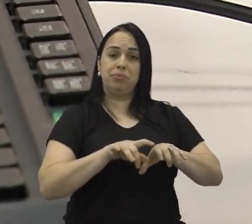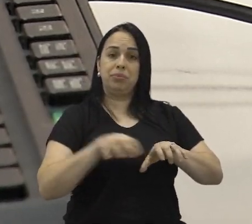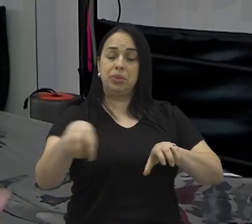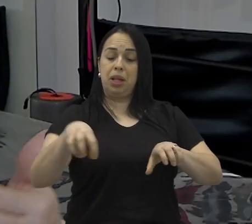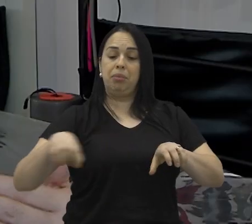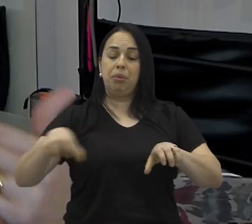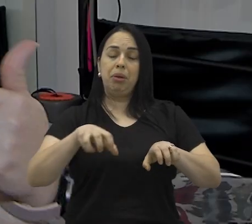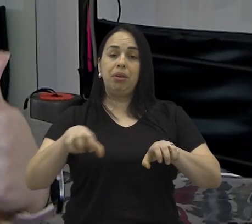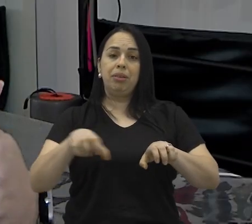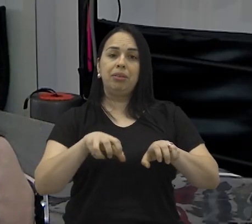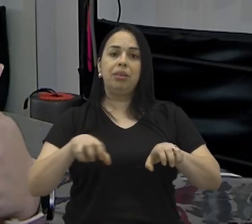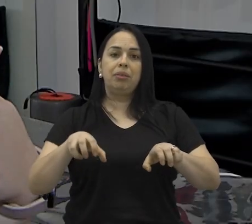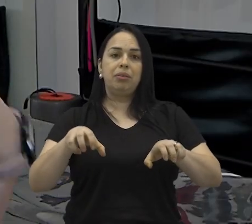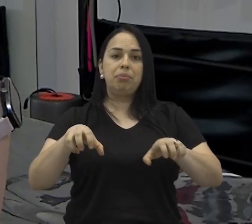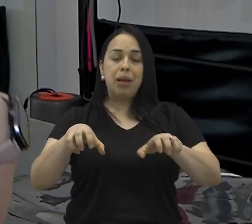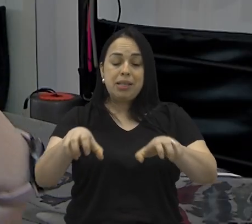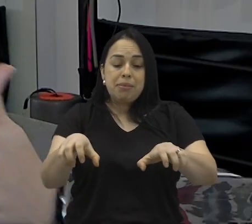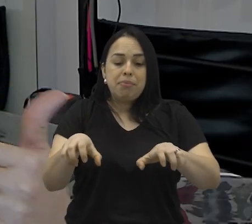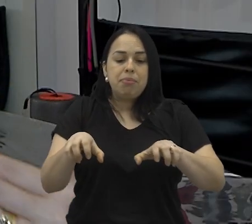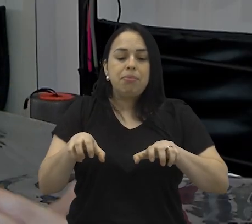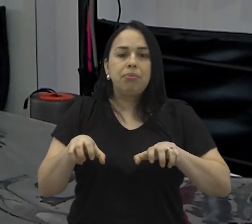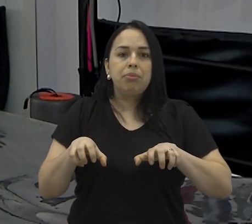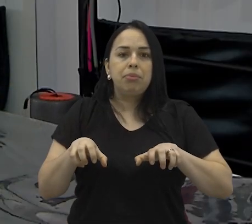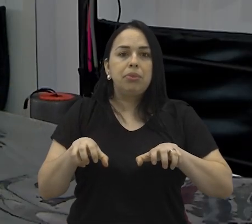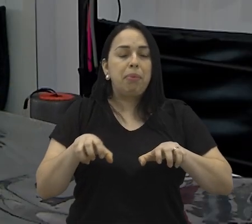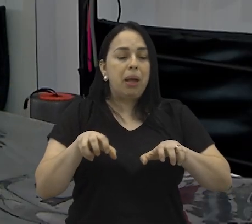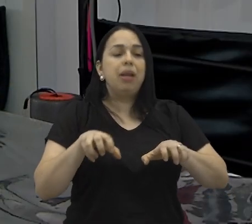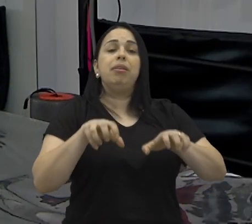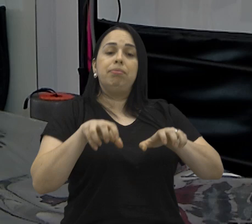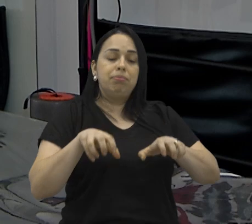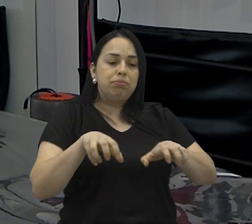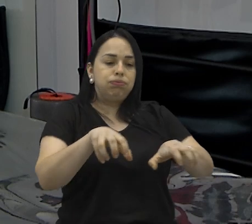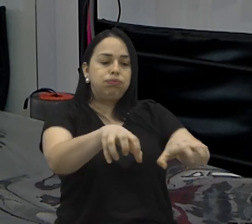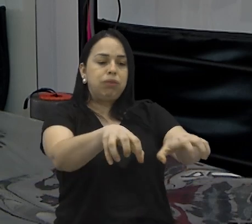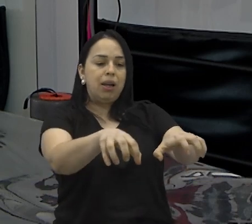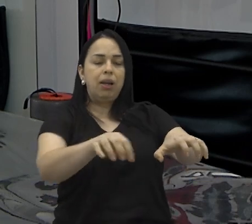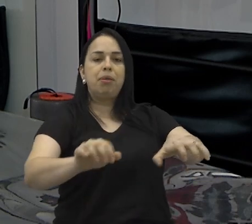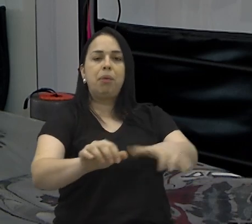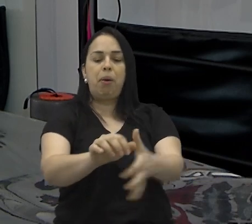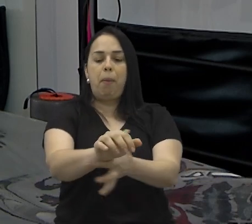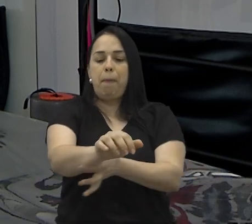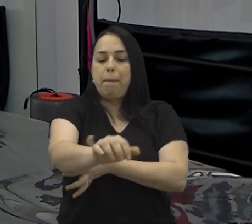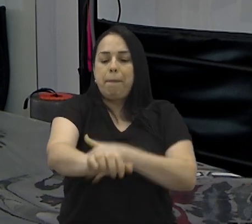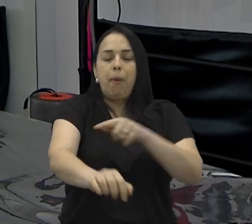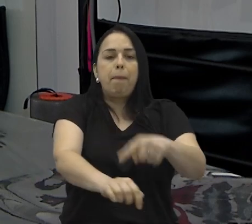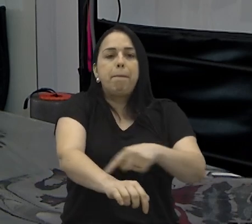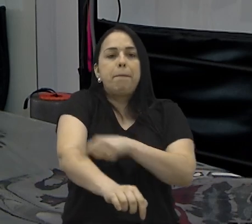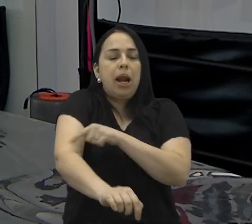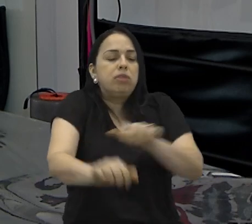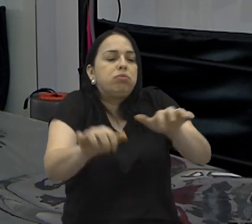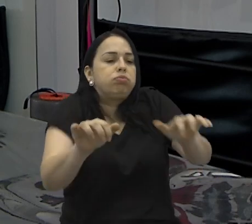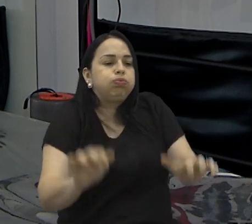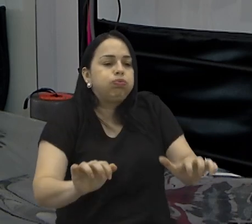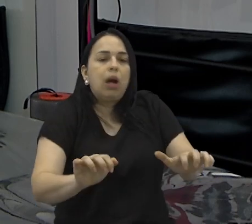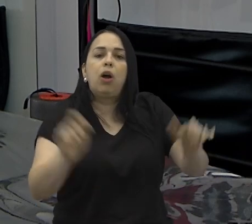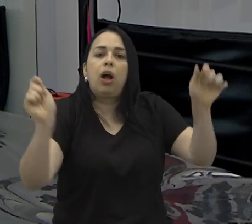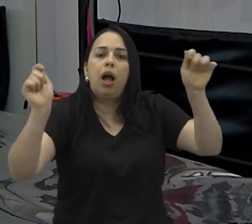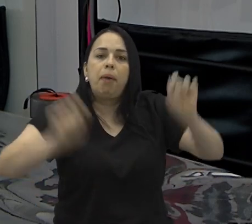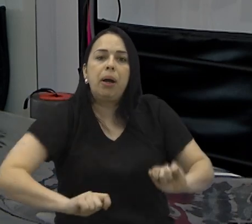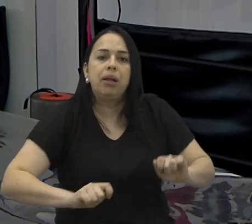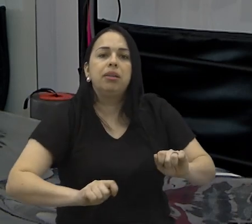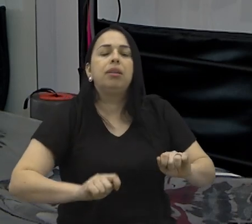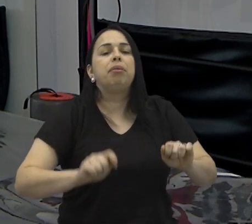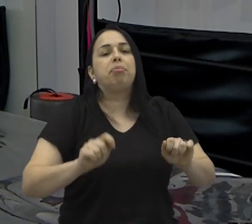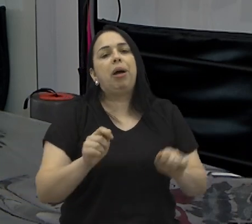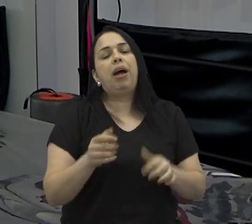o máximo que a gente puder levar esse material mais para o fundo da mesa, para ter um apoio maior dessa região do antebraço, vai diminuir